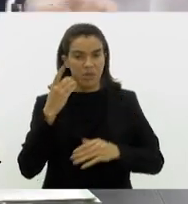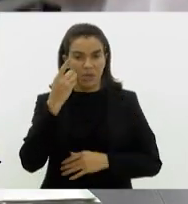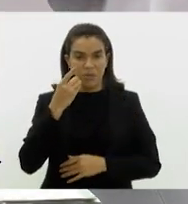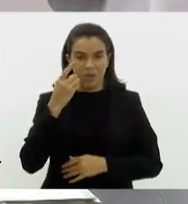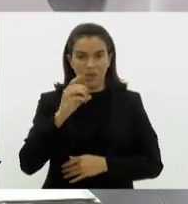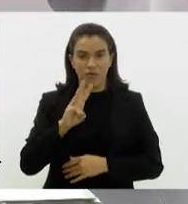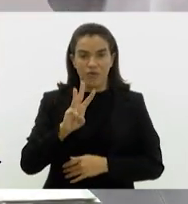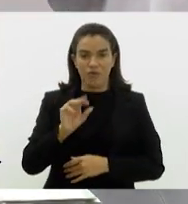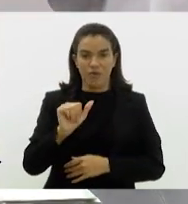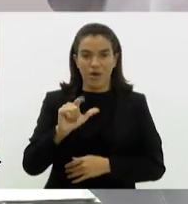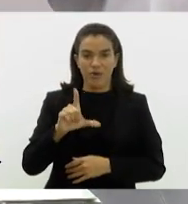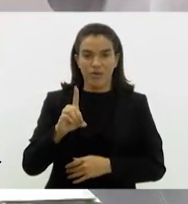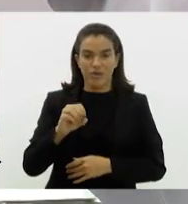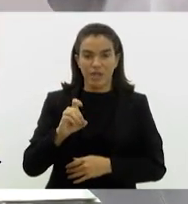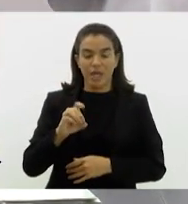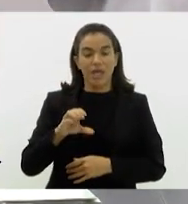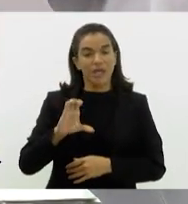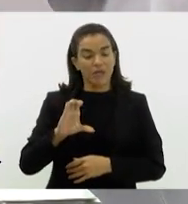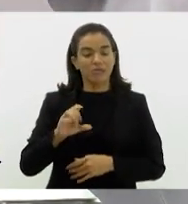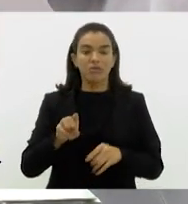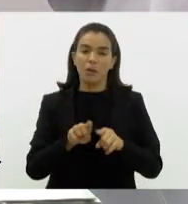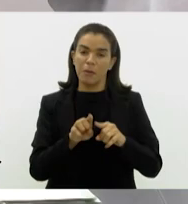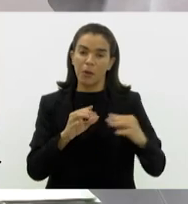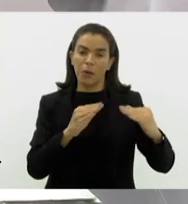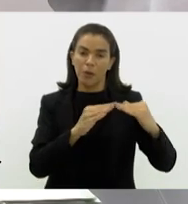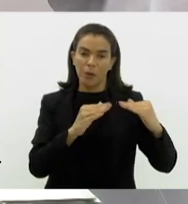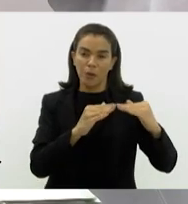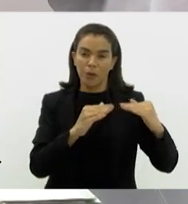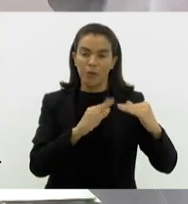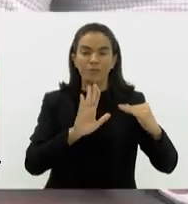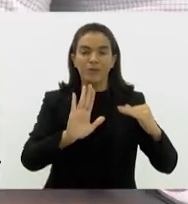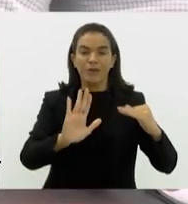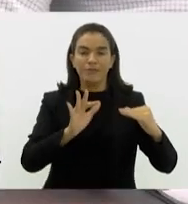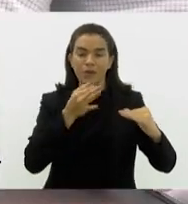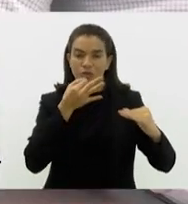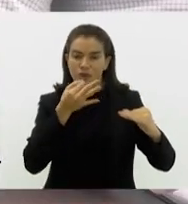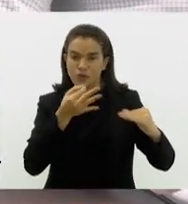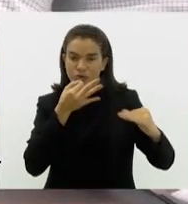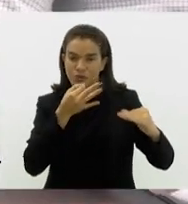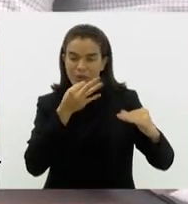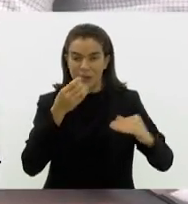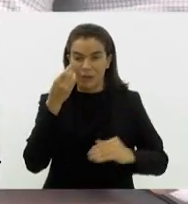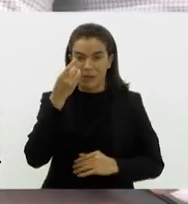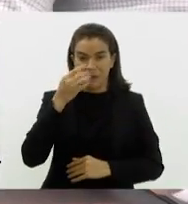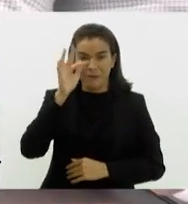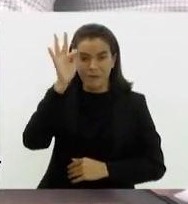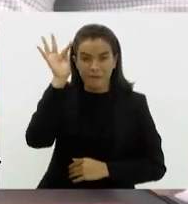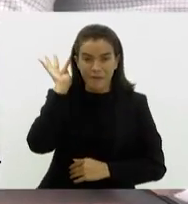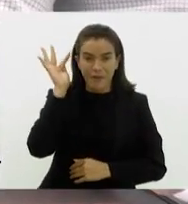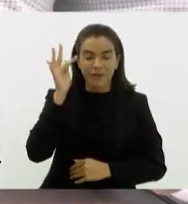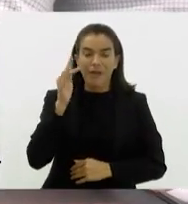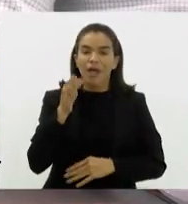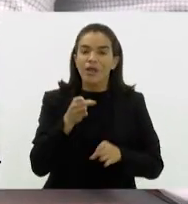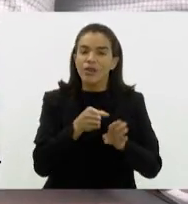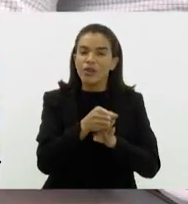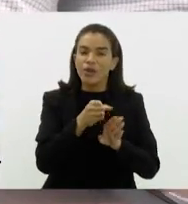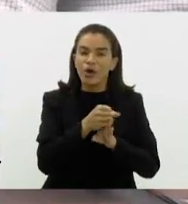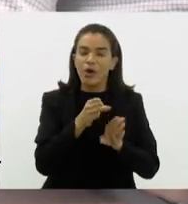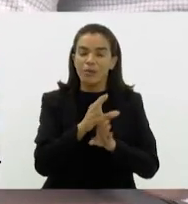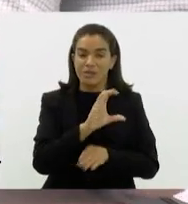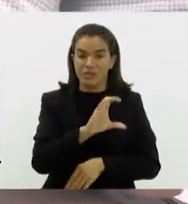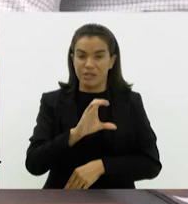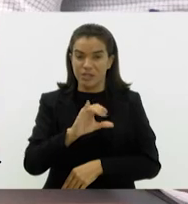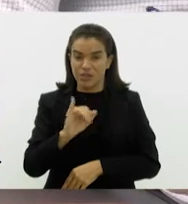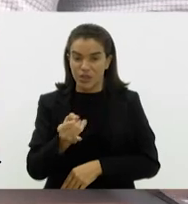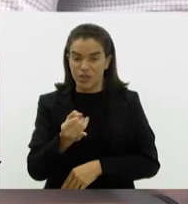e concordo também com o parecer do deputado Fred Pacheco. Só ia sugerir, deputado Fred Pacheco, aquela norma da CCJ, o artigo